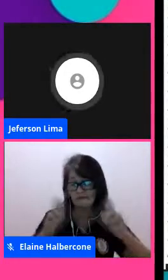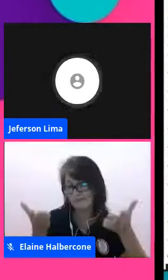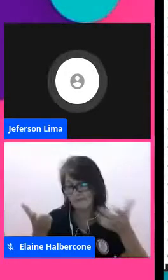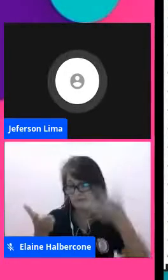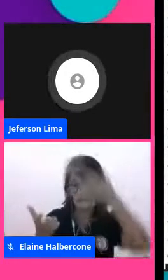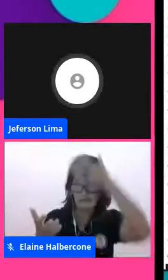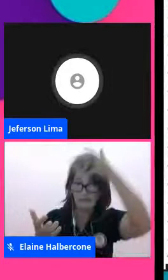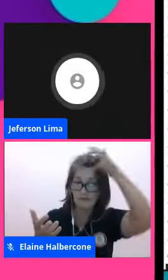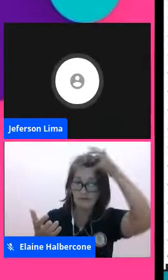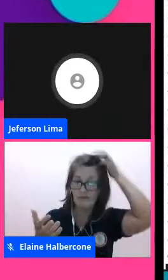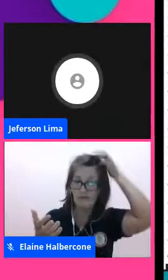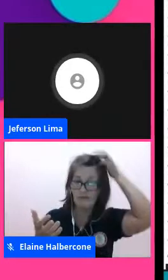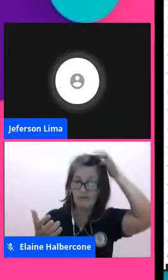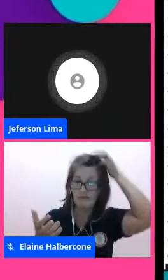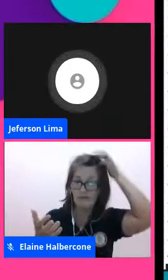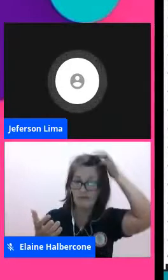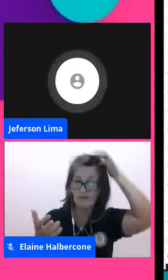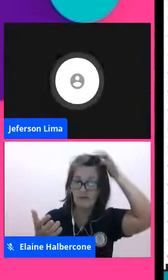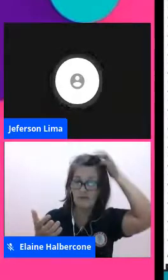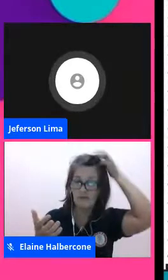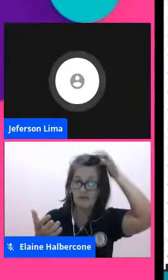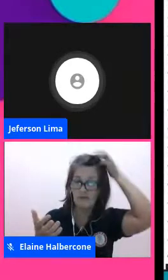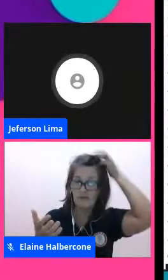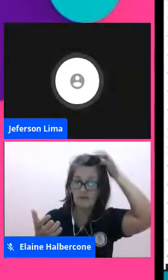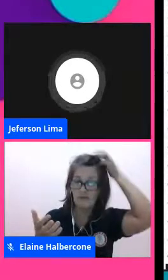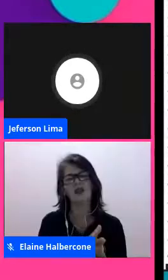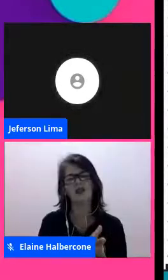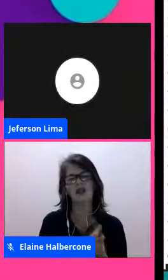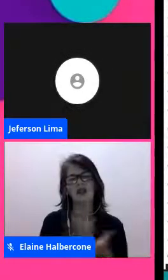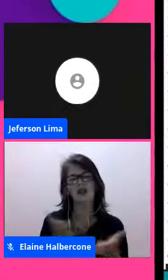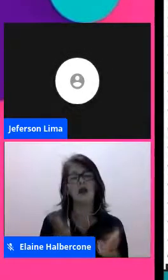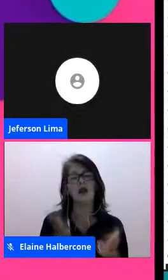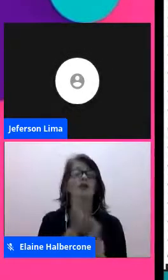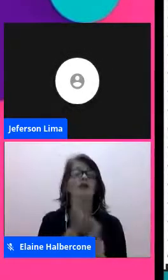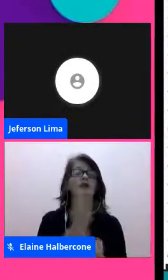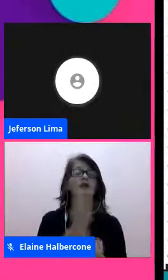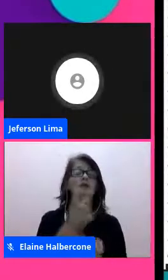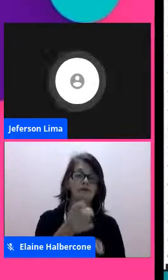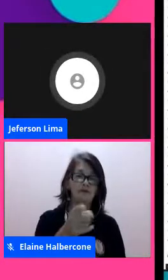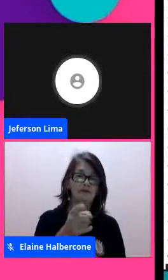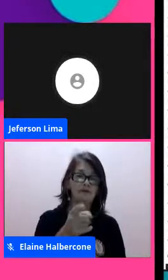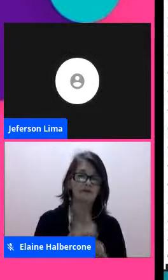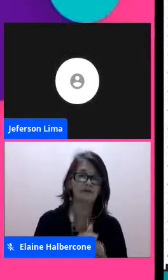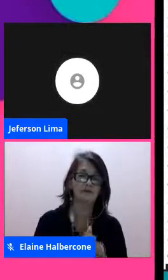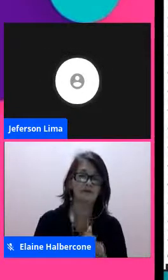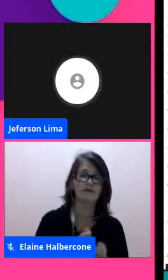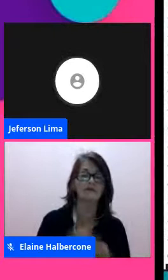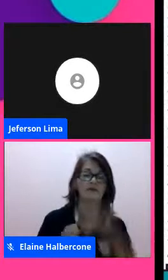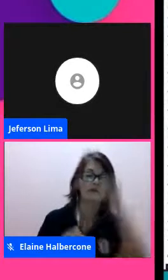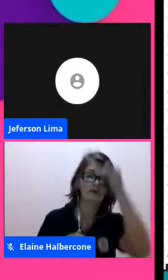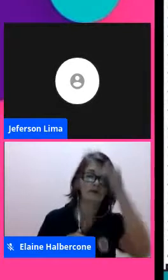Mas é bem simples e lá na pronto, achei. Não vou ficar devendo não.